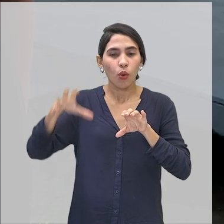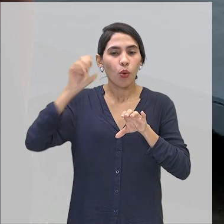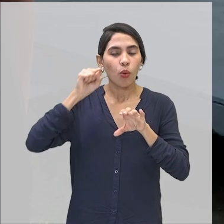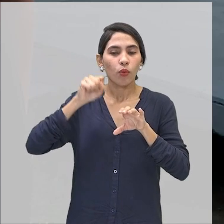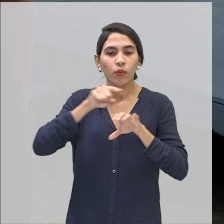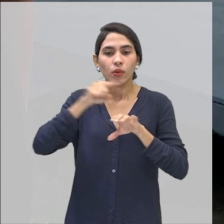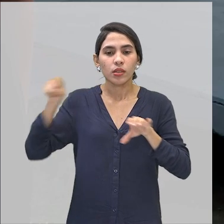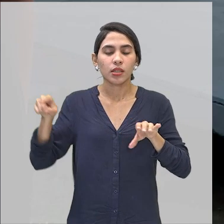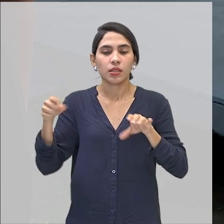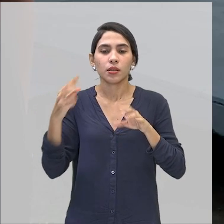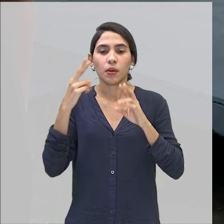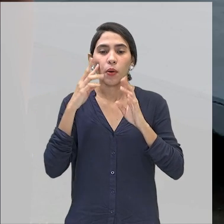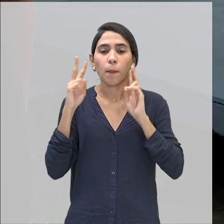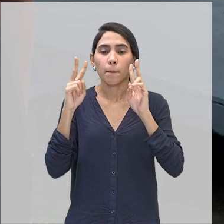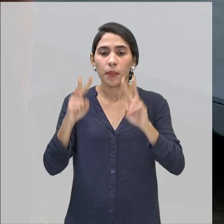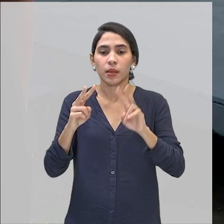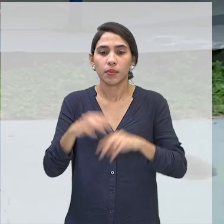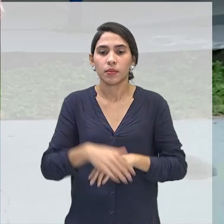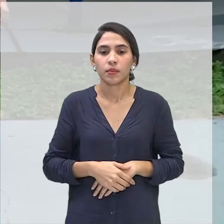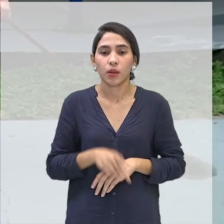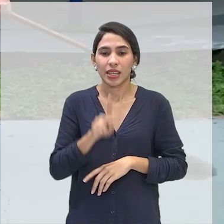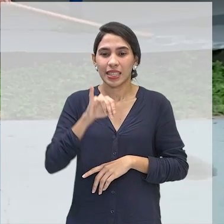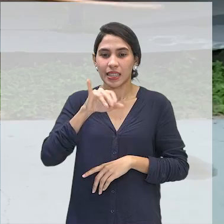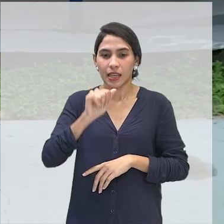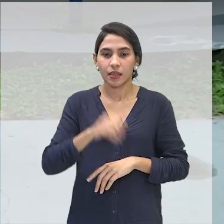observarem justamente a questão do Kiai.